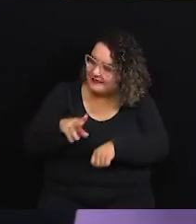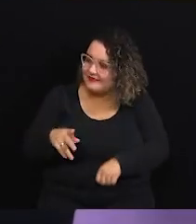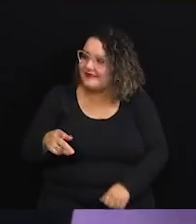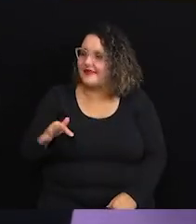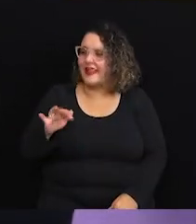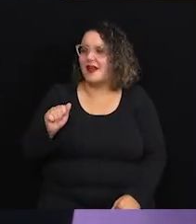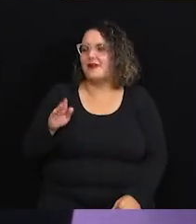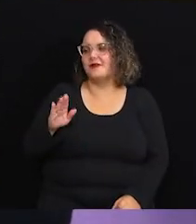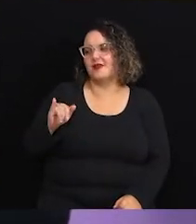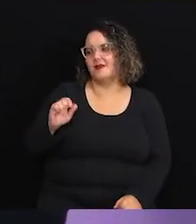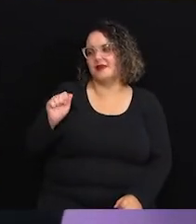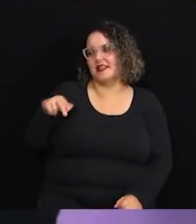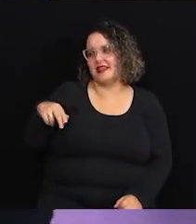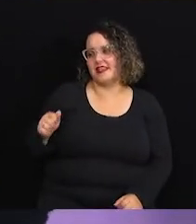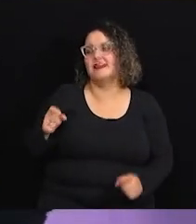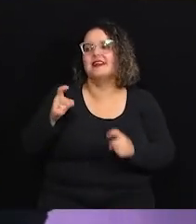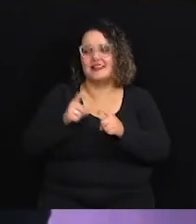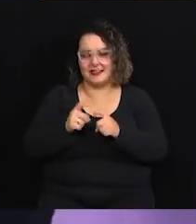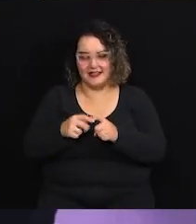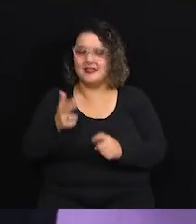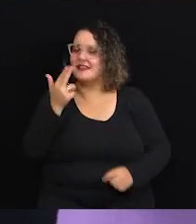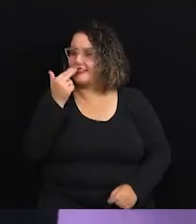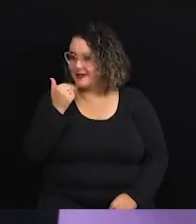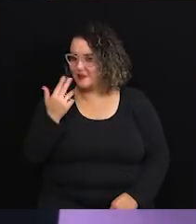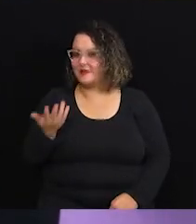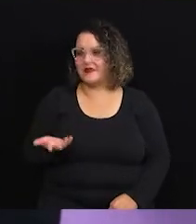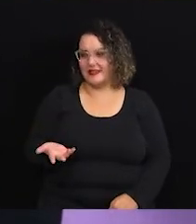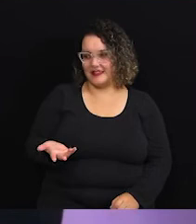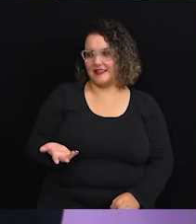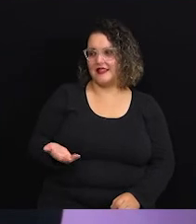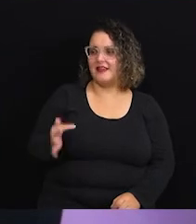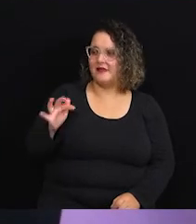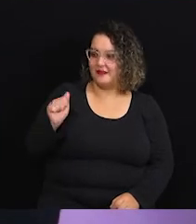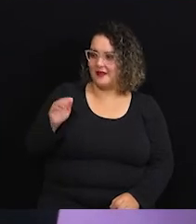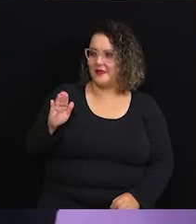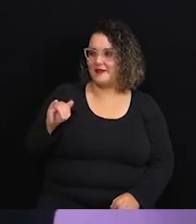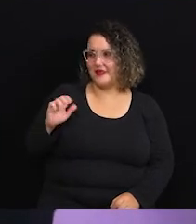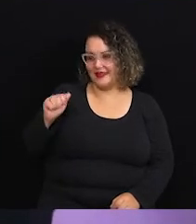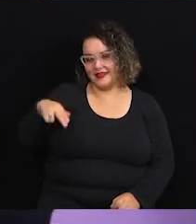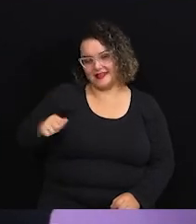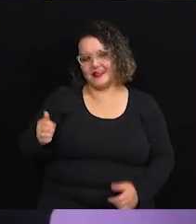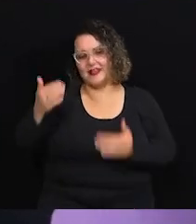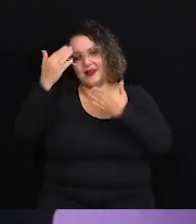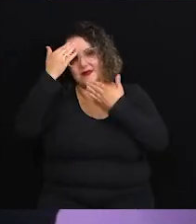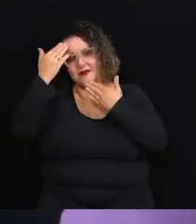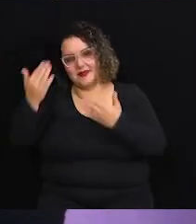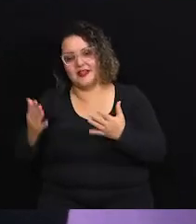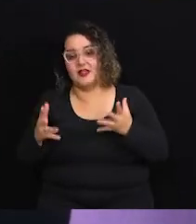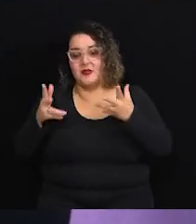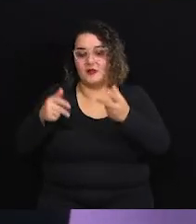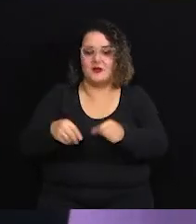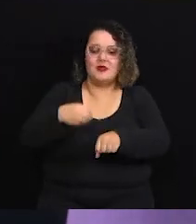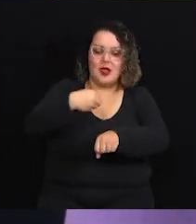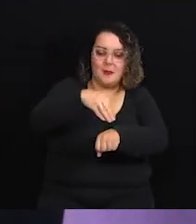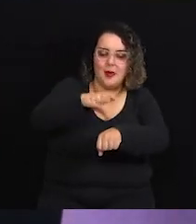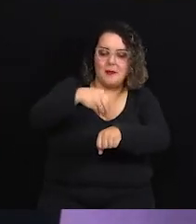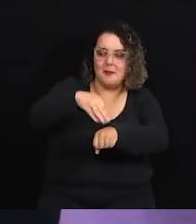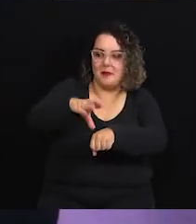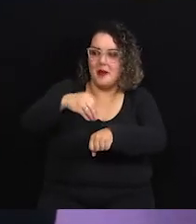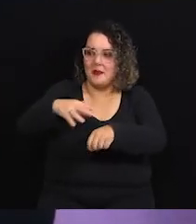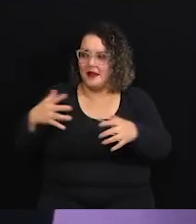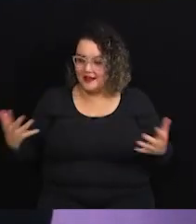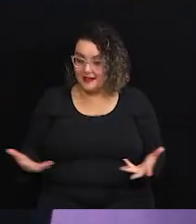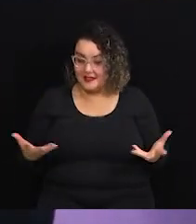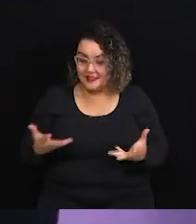o recado da Fabiana Cortellini, ela que é nutricionista. Fabiana, muito obrigada, viu? Por dar todas